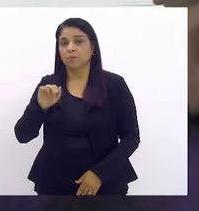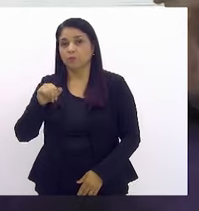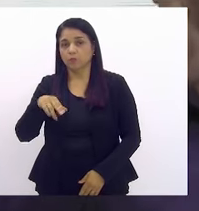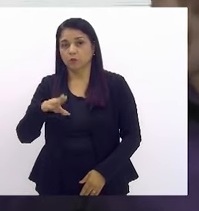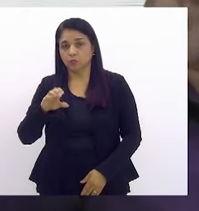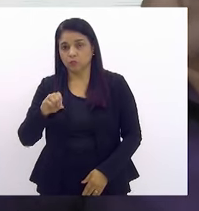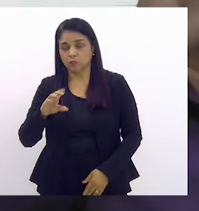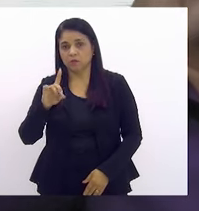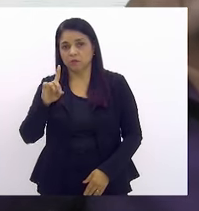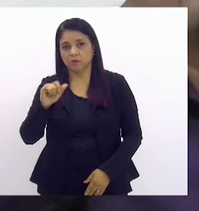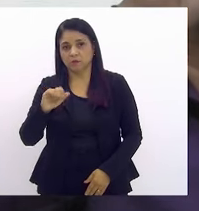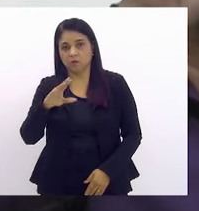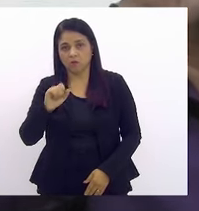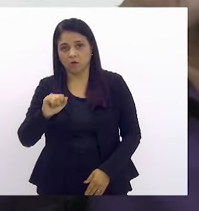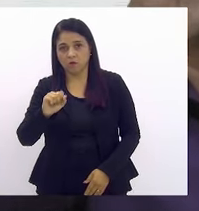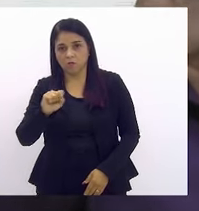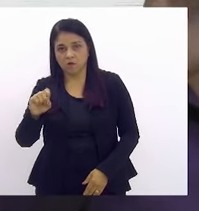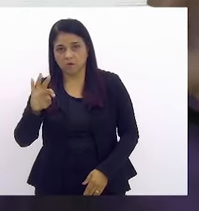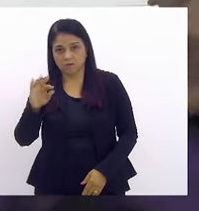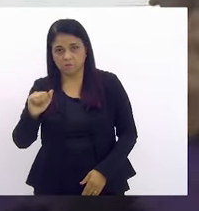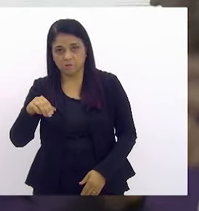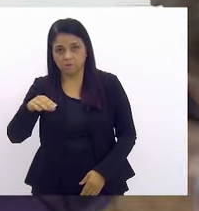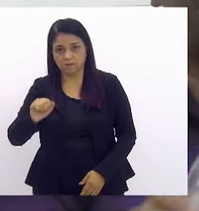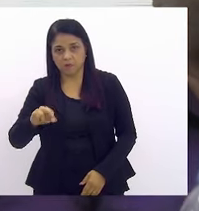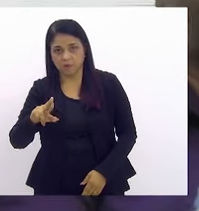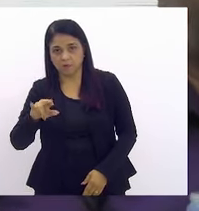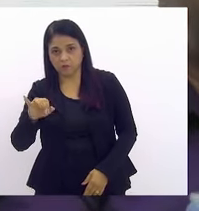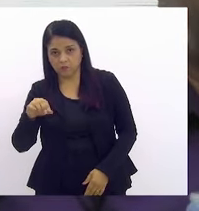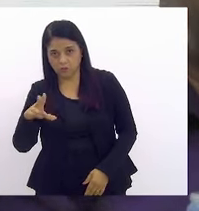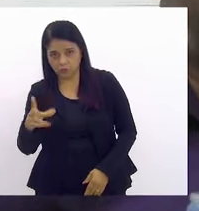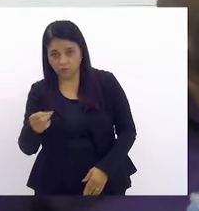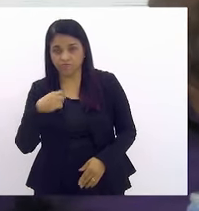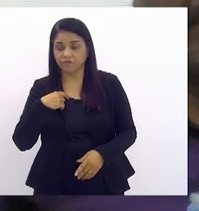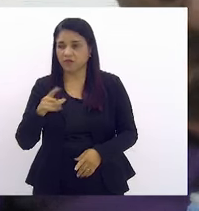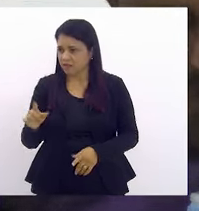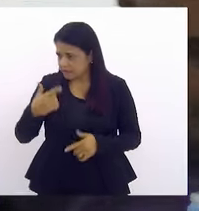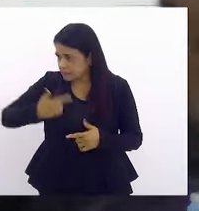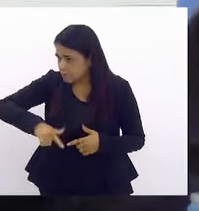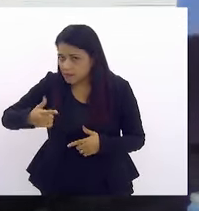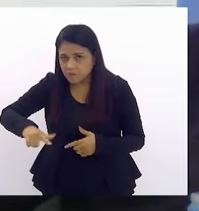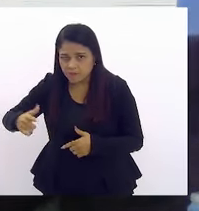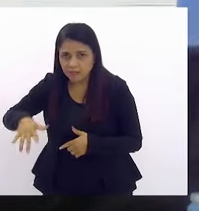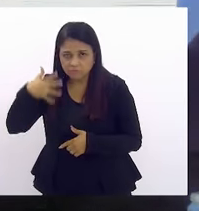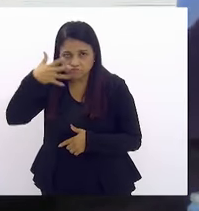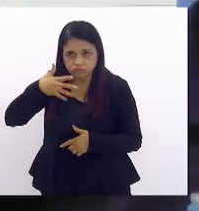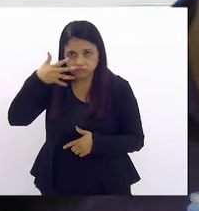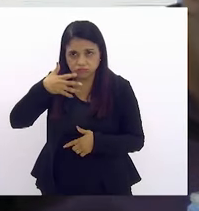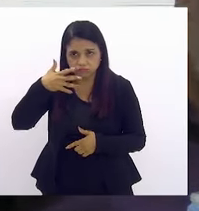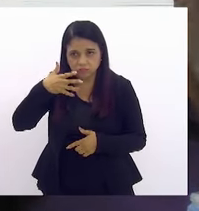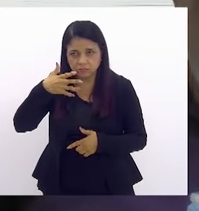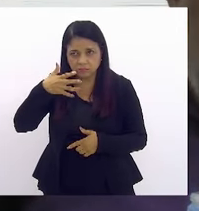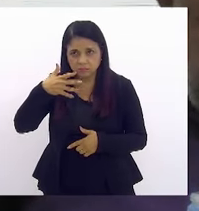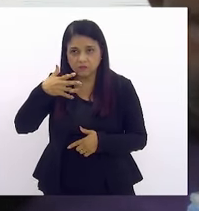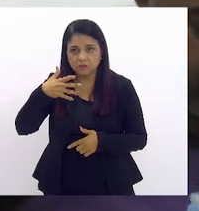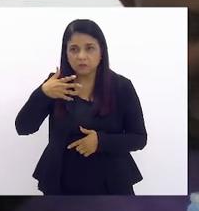fazer uso da sua fala, que, salvo engano, acho que o senhor foi o... Tem mais alguém para falar? Depois a